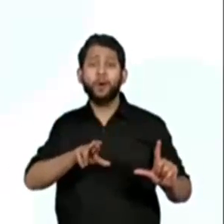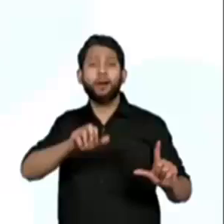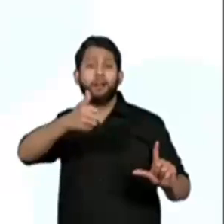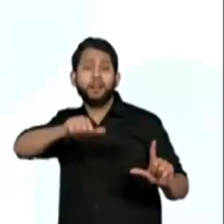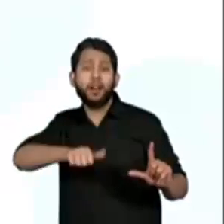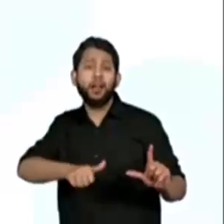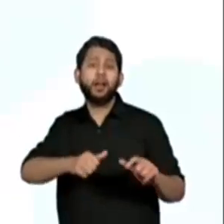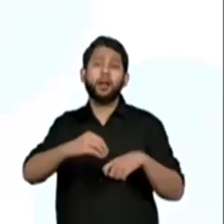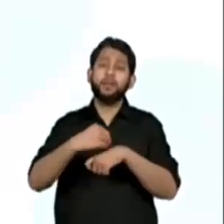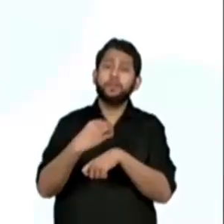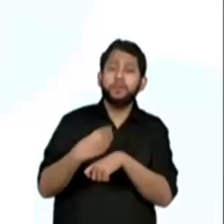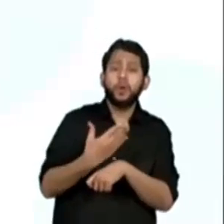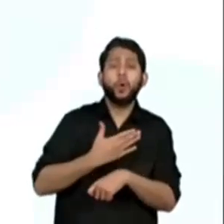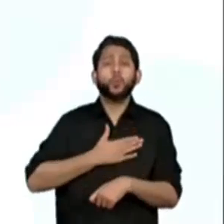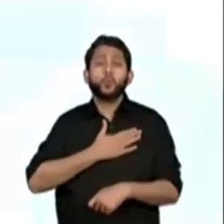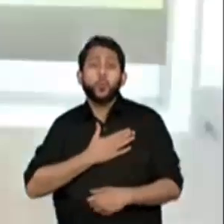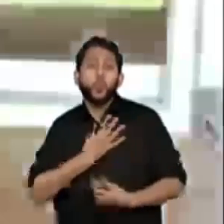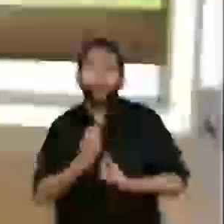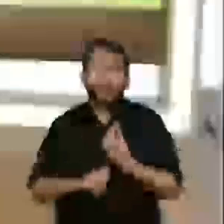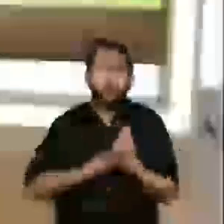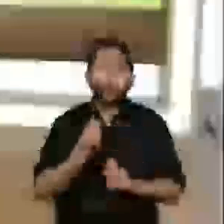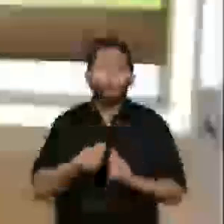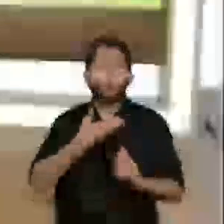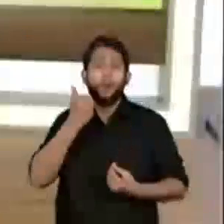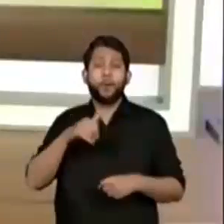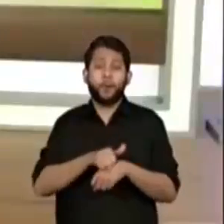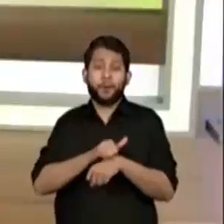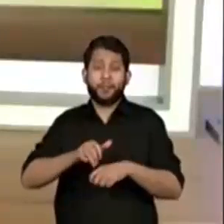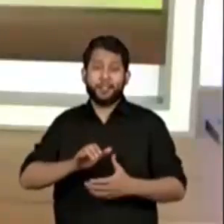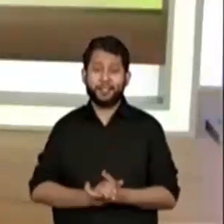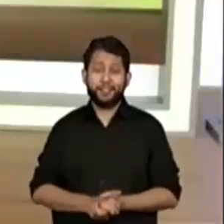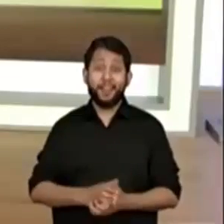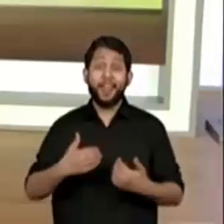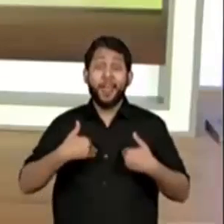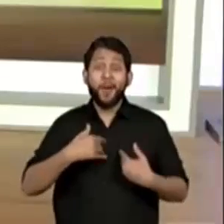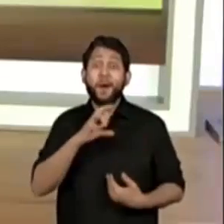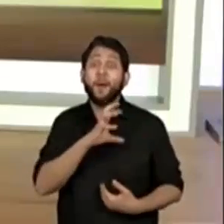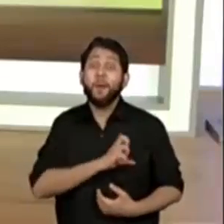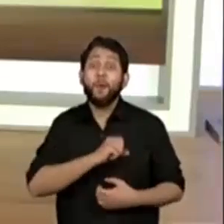gostado demais da nossa aula de hoje, porque eu amei voltar